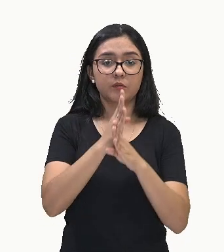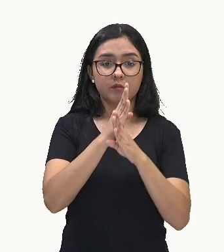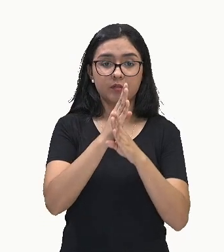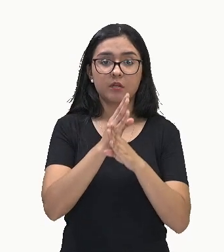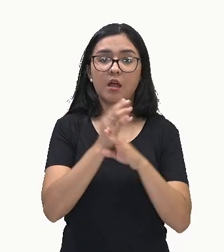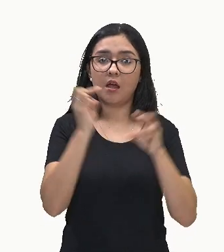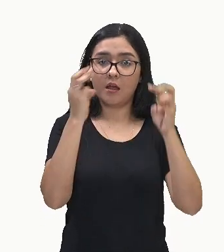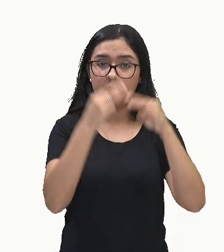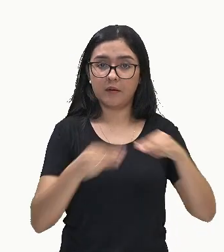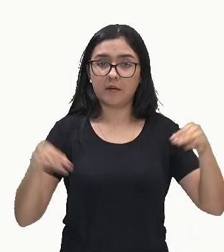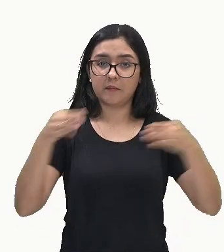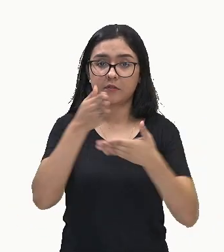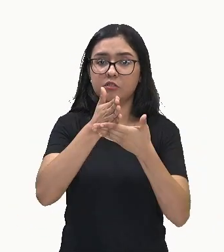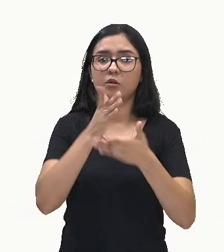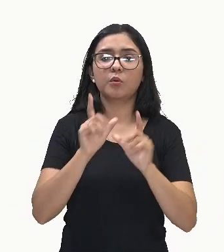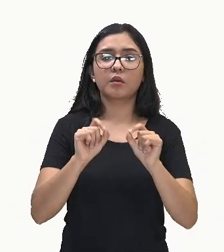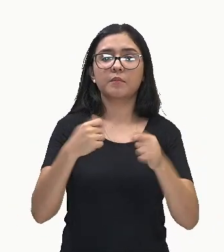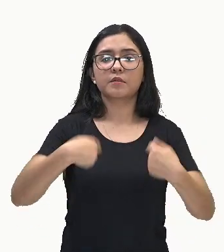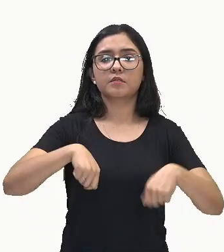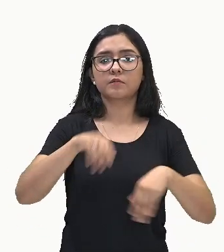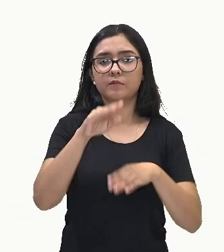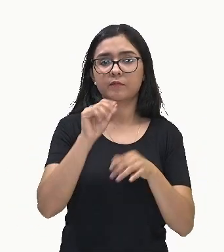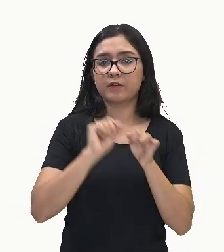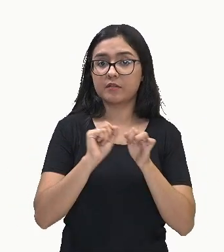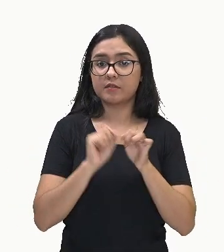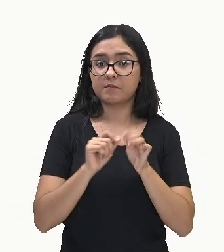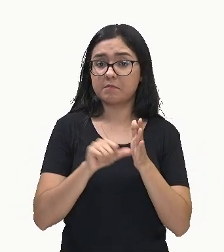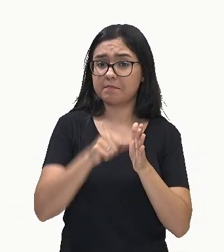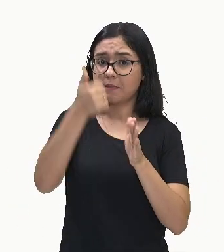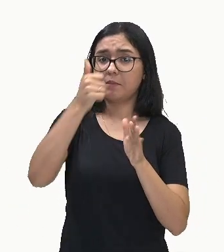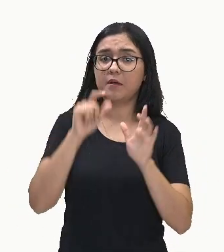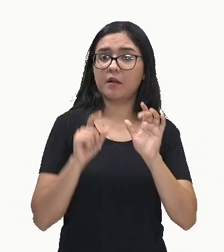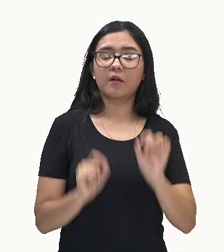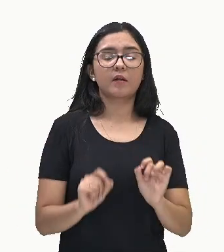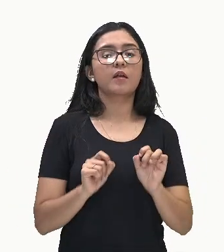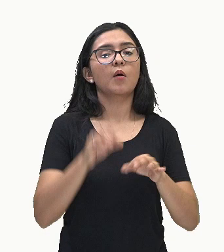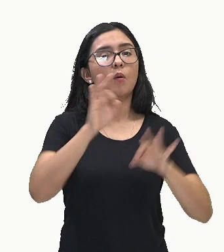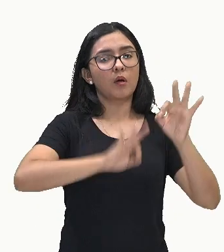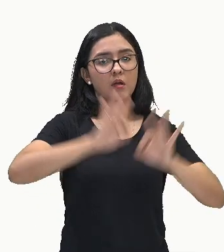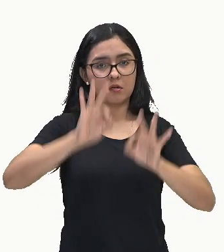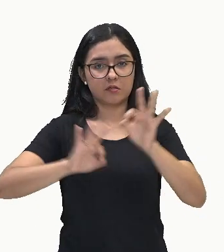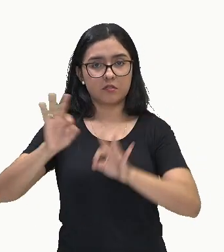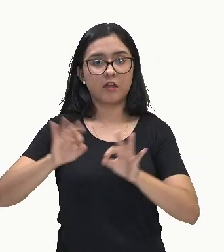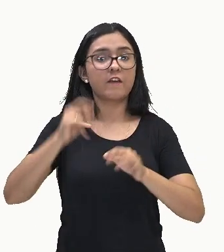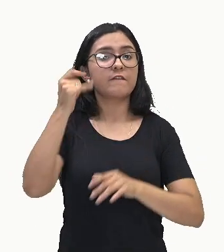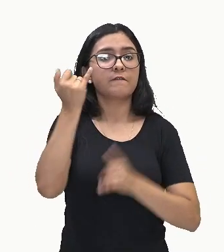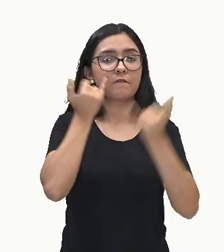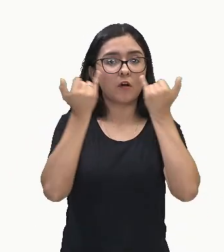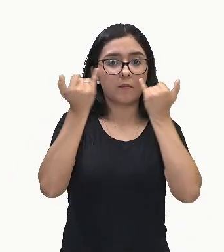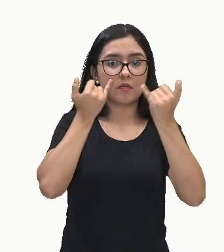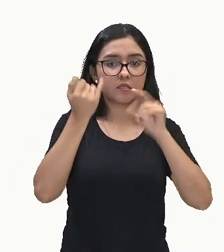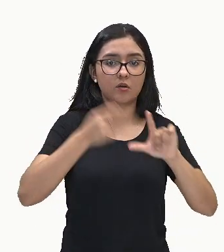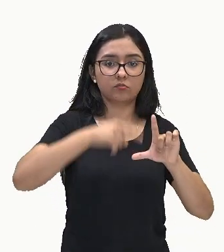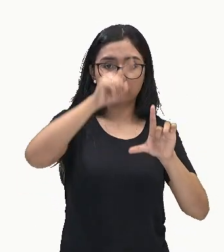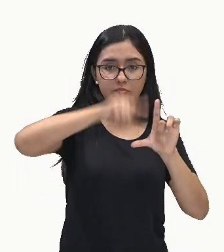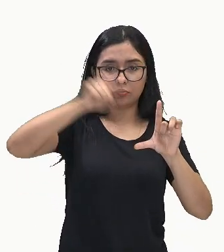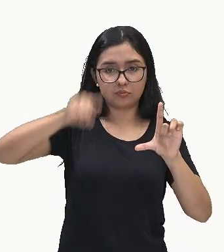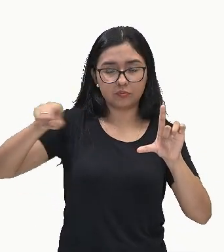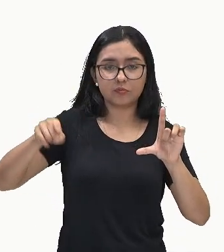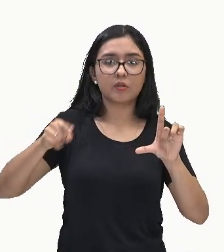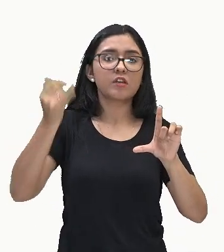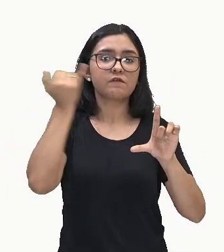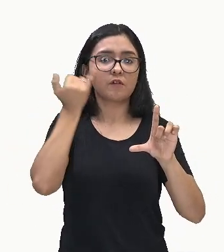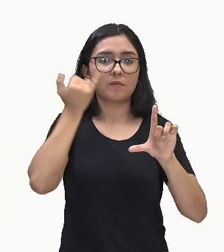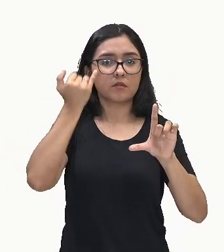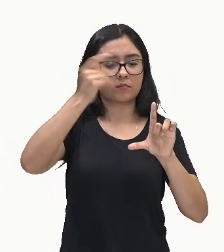mediana o que devemos fazer primeiro primeiramente organizar os dados em rol O que que significa